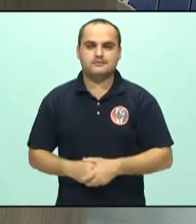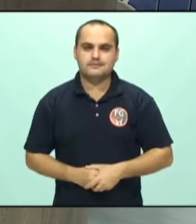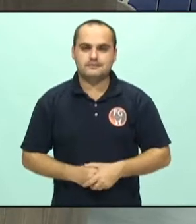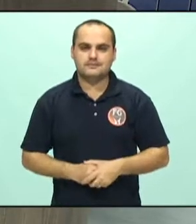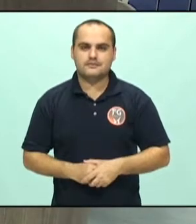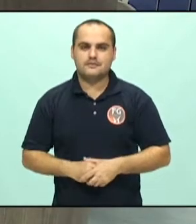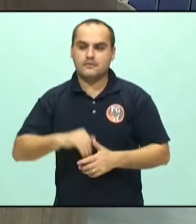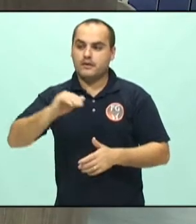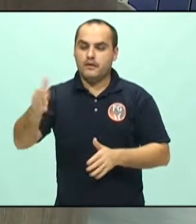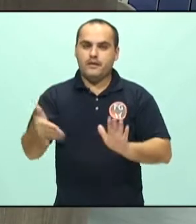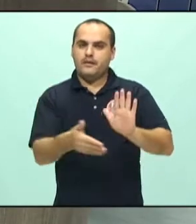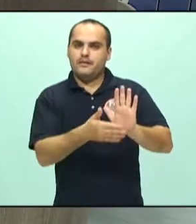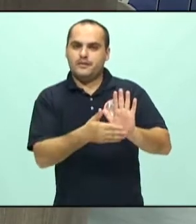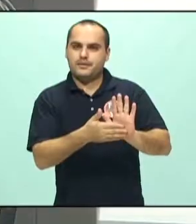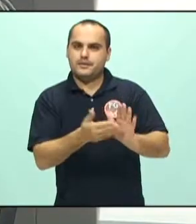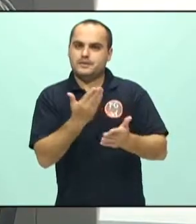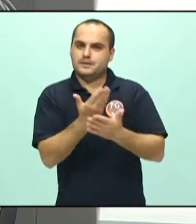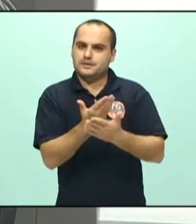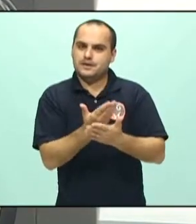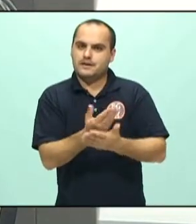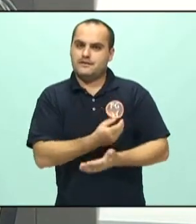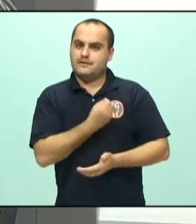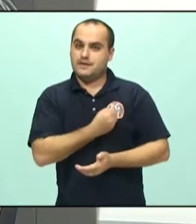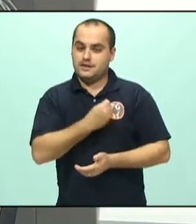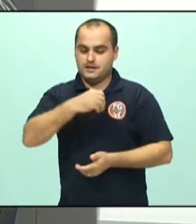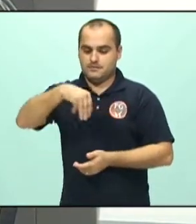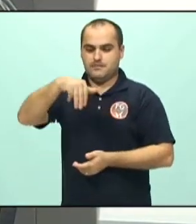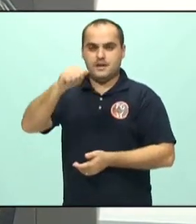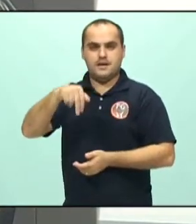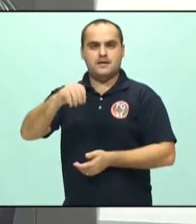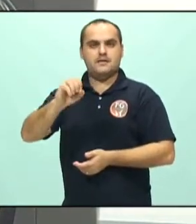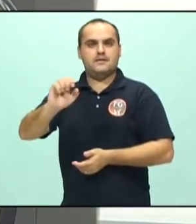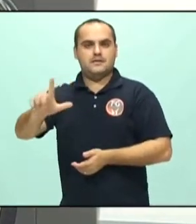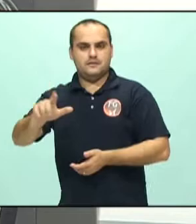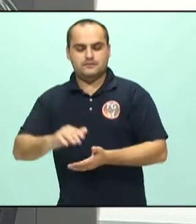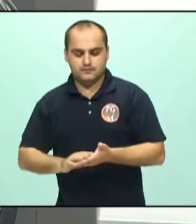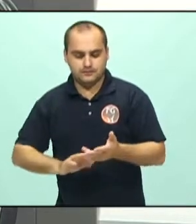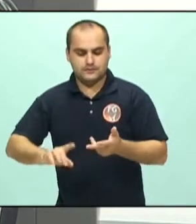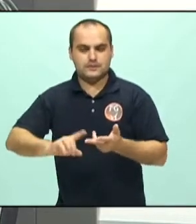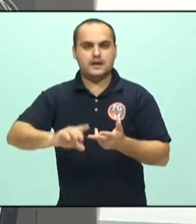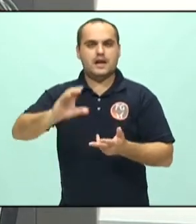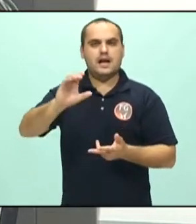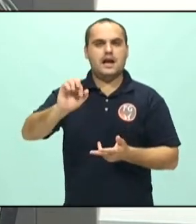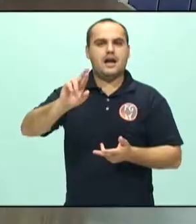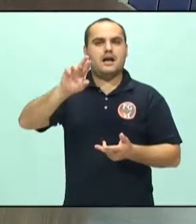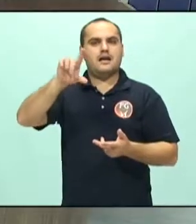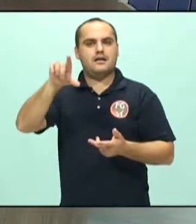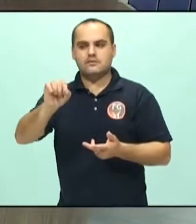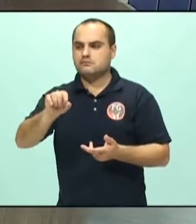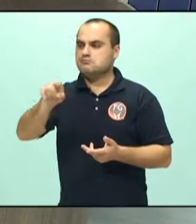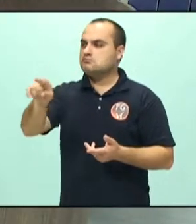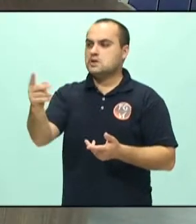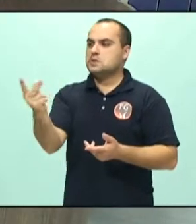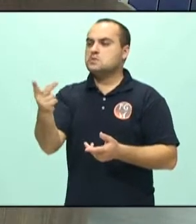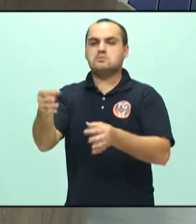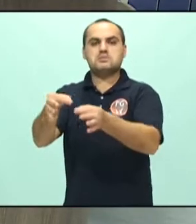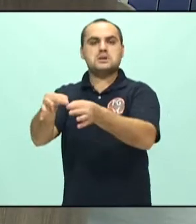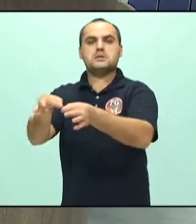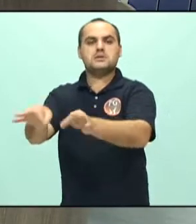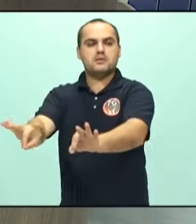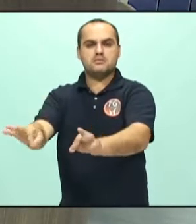Manuel Bandeira, estudar a vida do Carlos Drummond de Andrade, pessoas que, na sua simplicidade, conseguem ser igual a nós no sentido